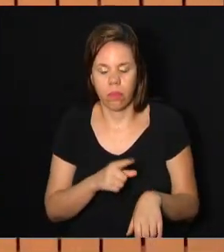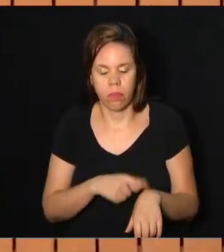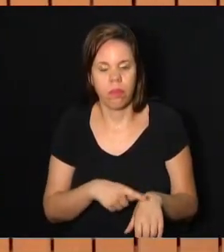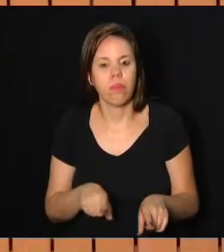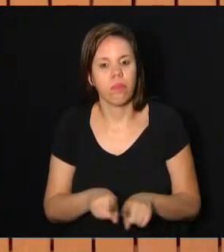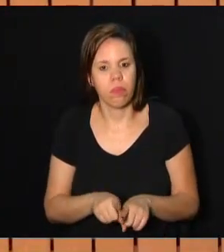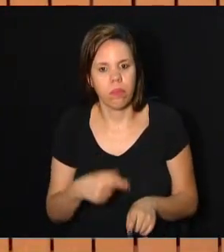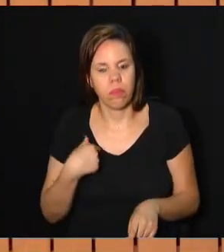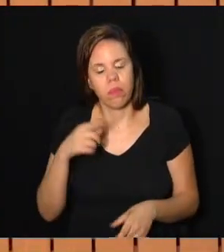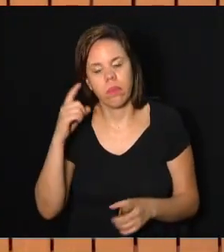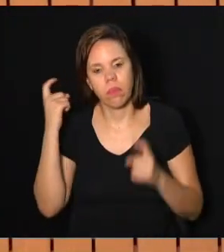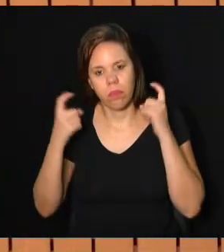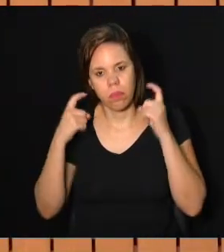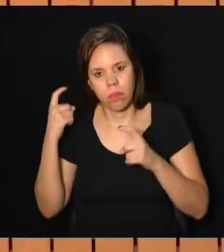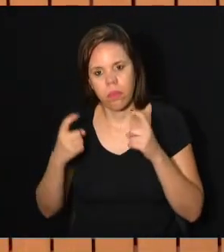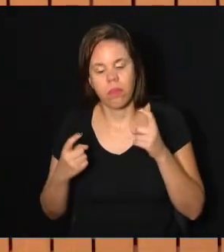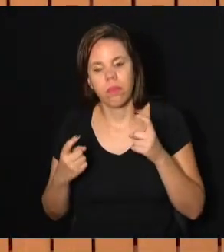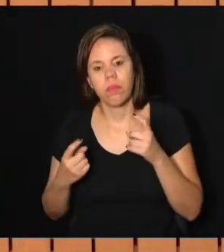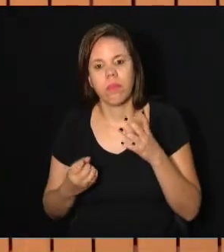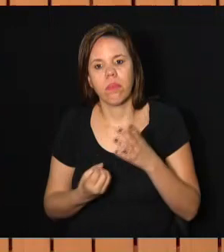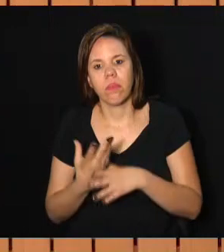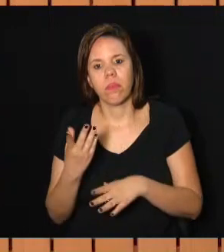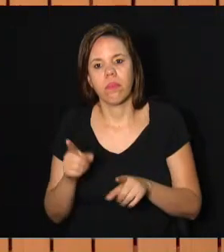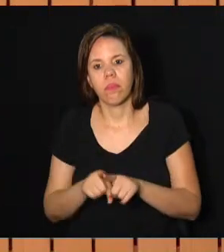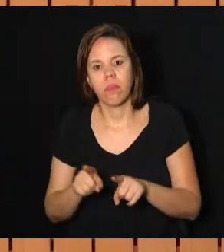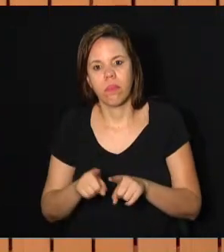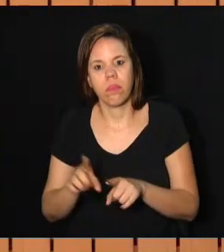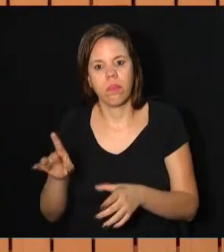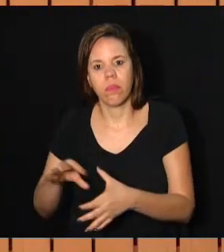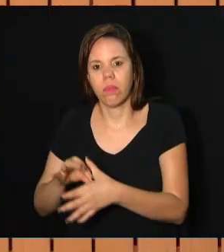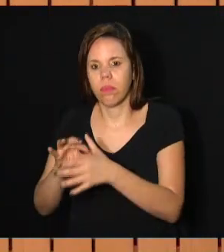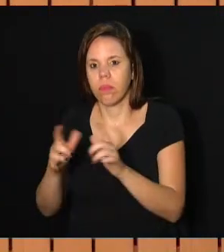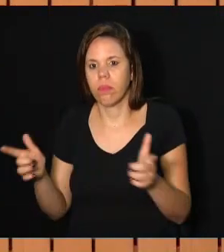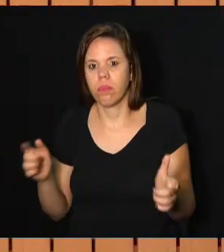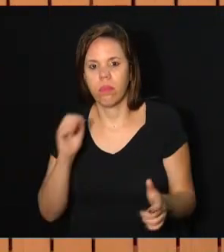preocupa o fato de se criar juntamente uma liderança de maioria, porque